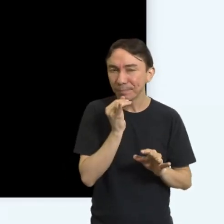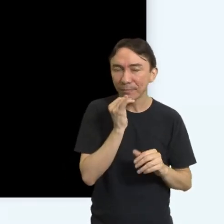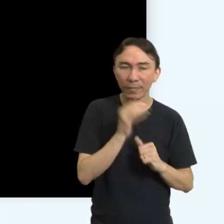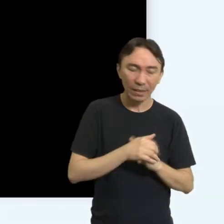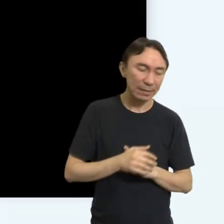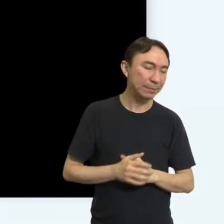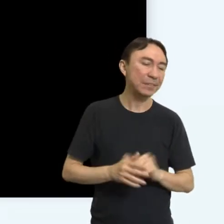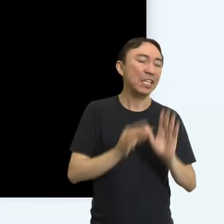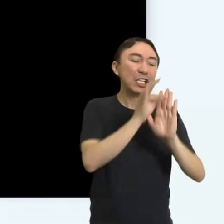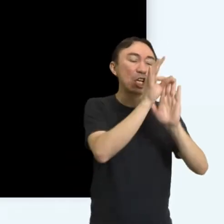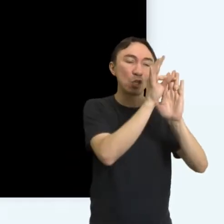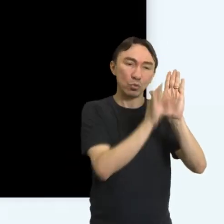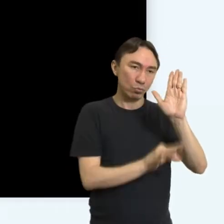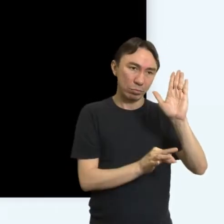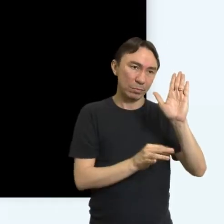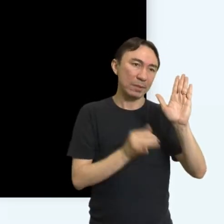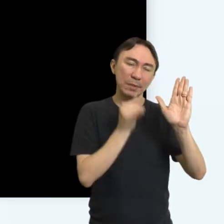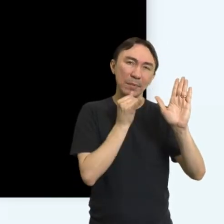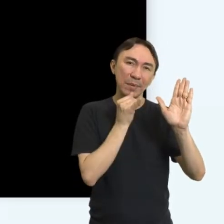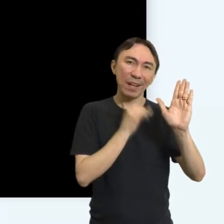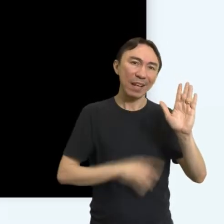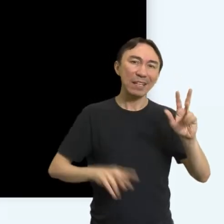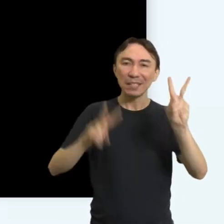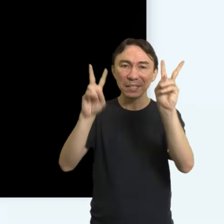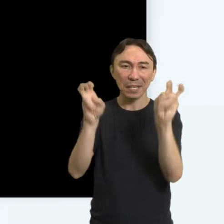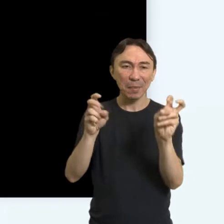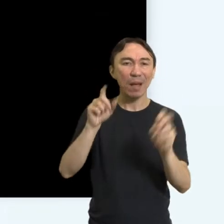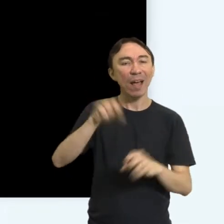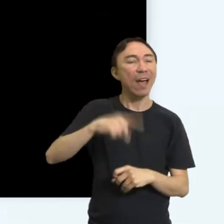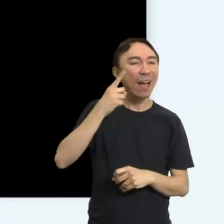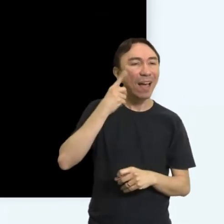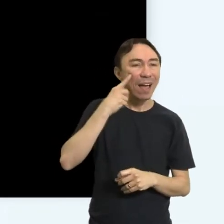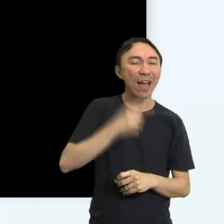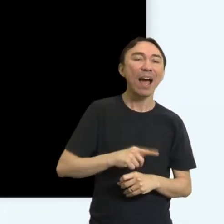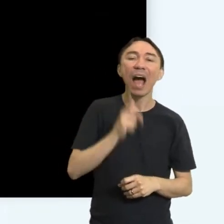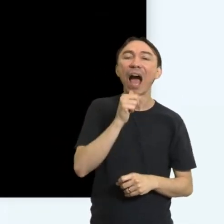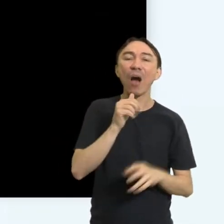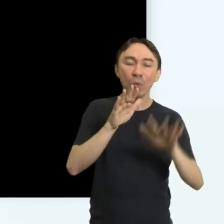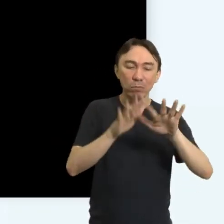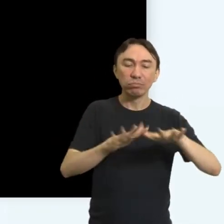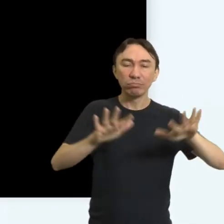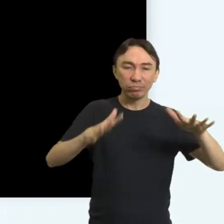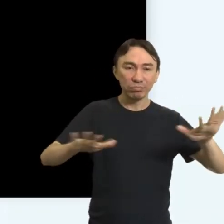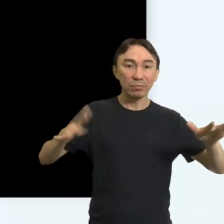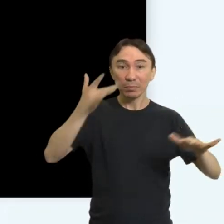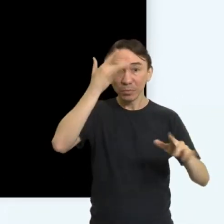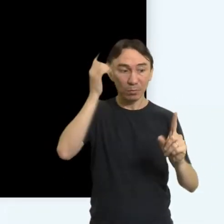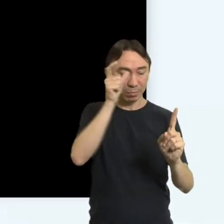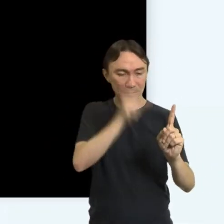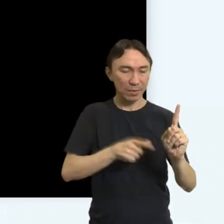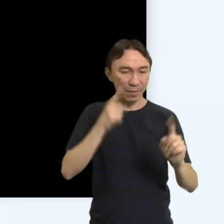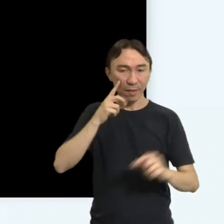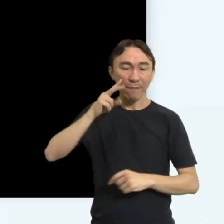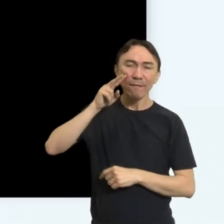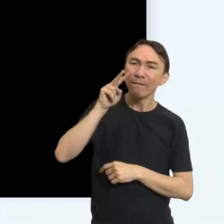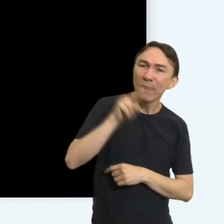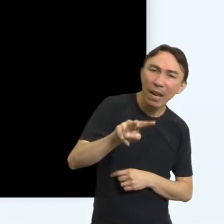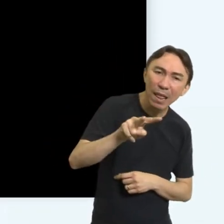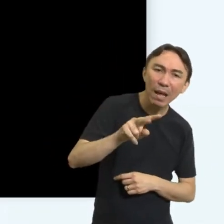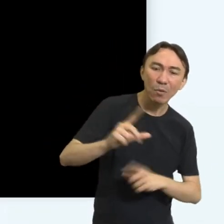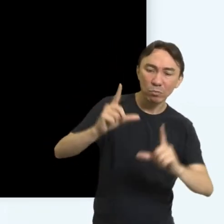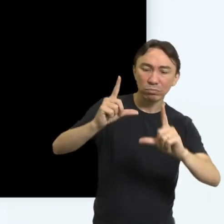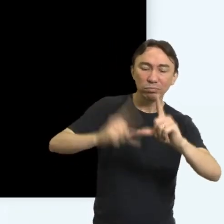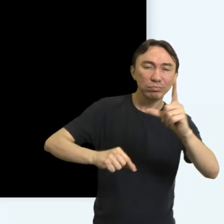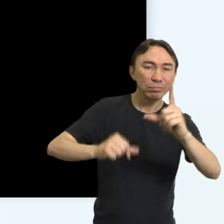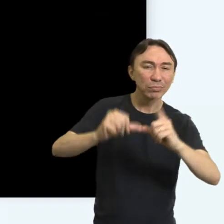um texto que fala sobre o mar. A personagem principal caminha pela praia e vê uma estrela. É provável